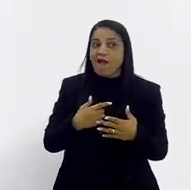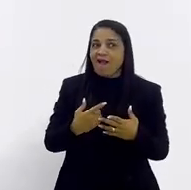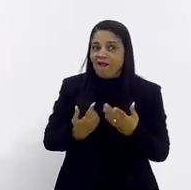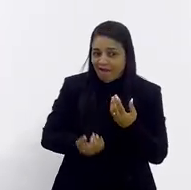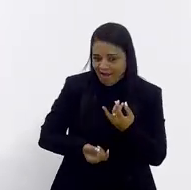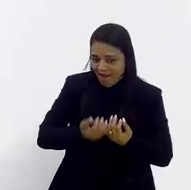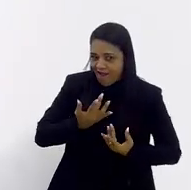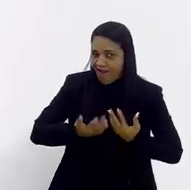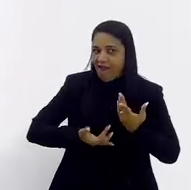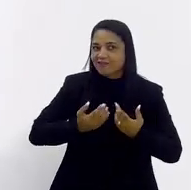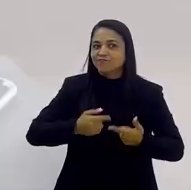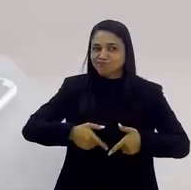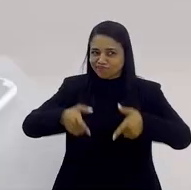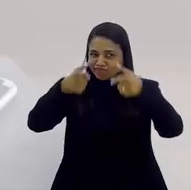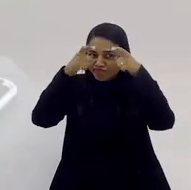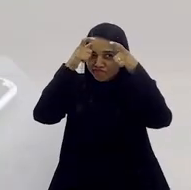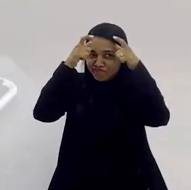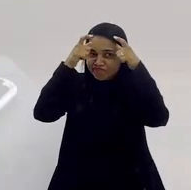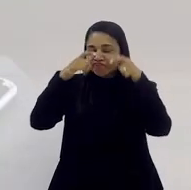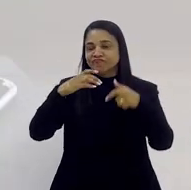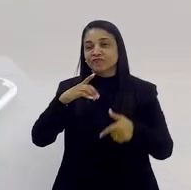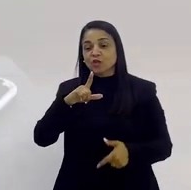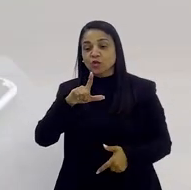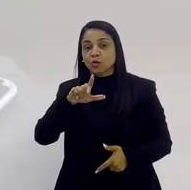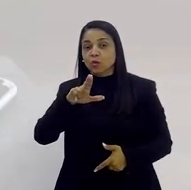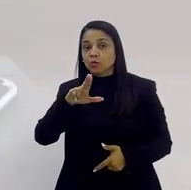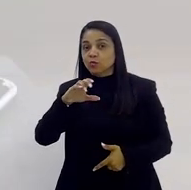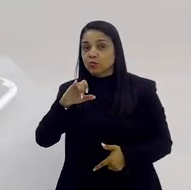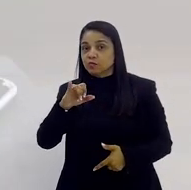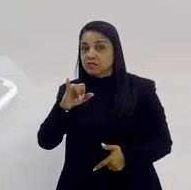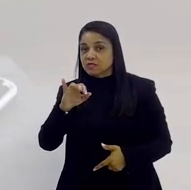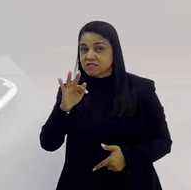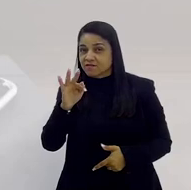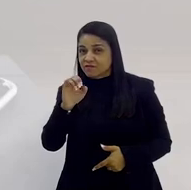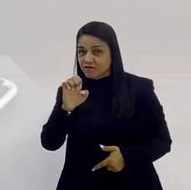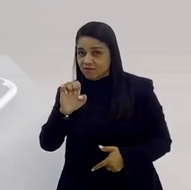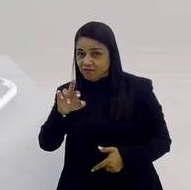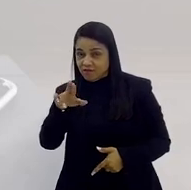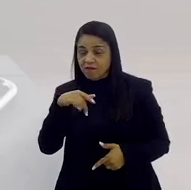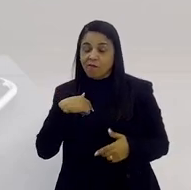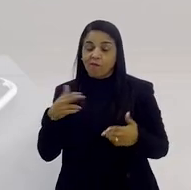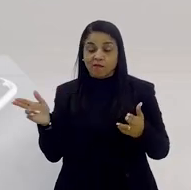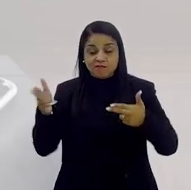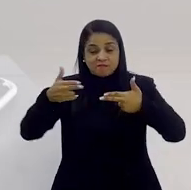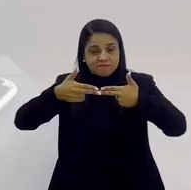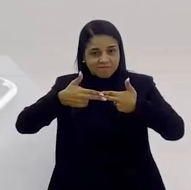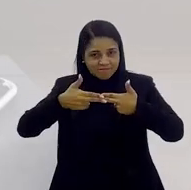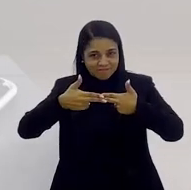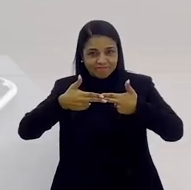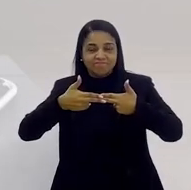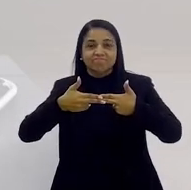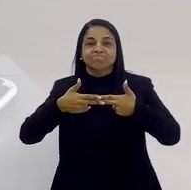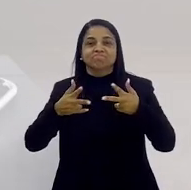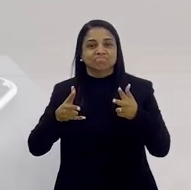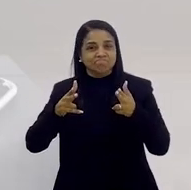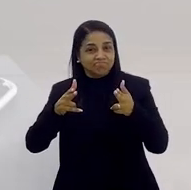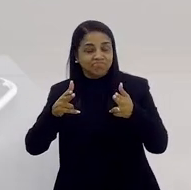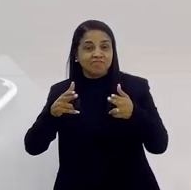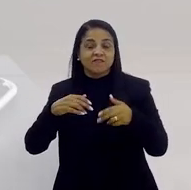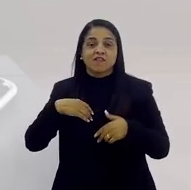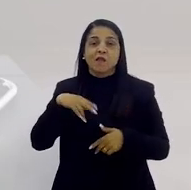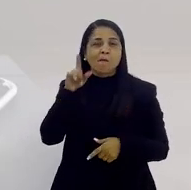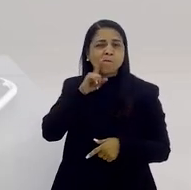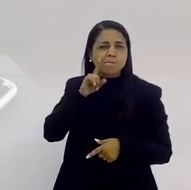Lúcio ele gosta de um lugar quente é porque o o o Lúcifer é uma série americana e ela